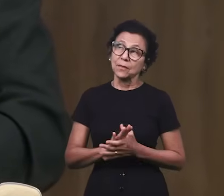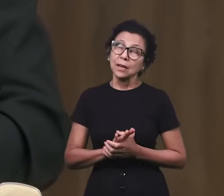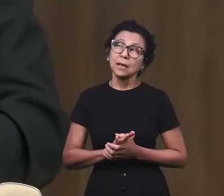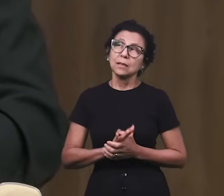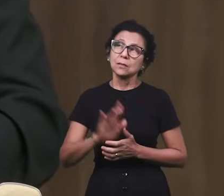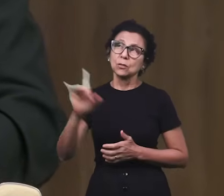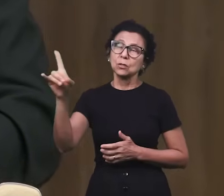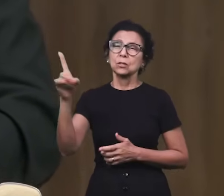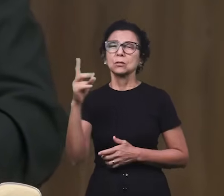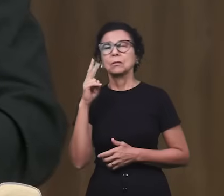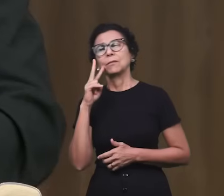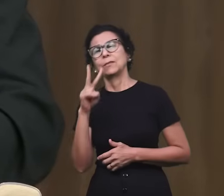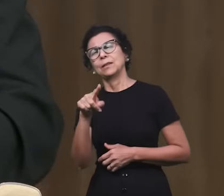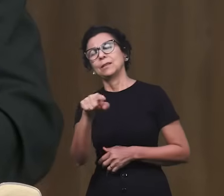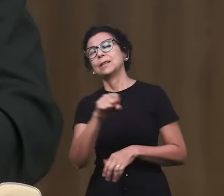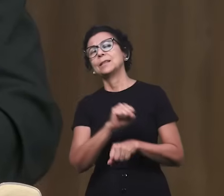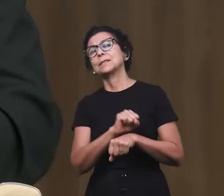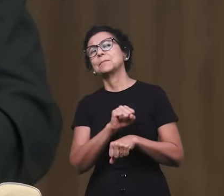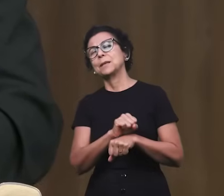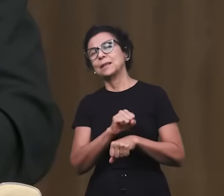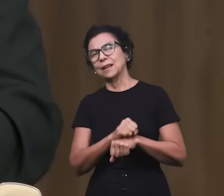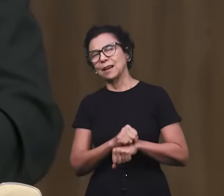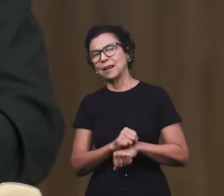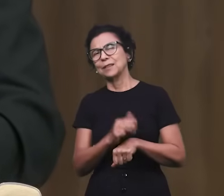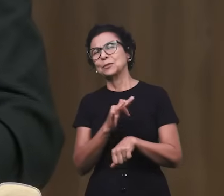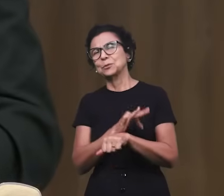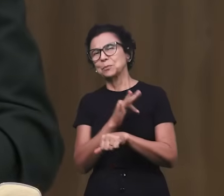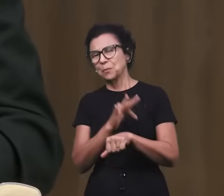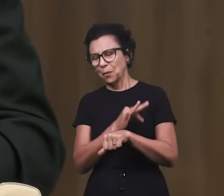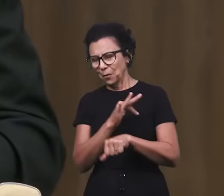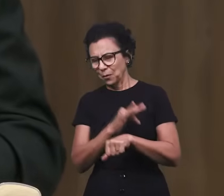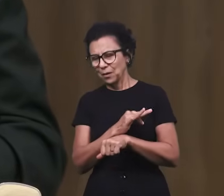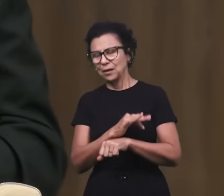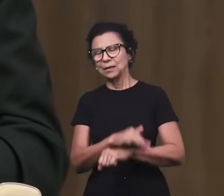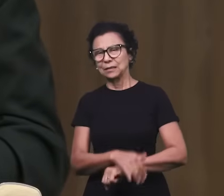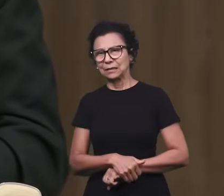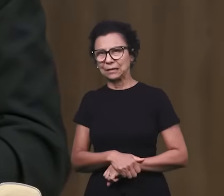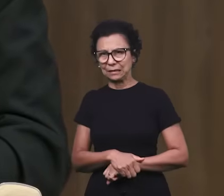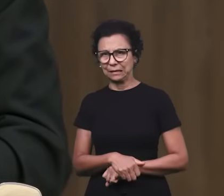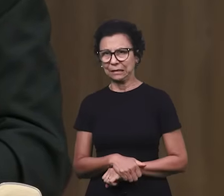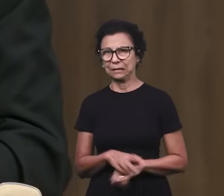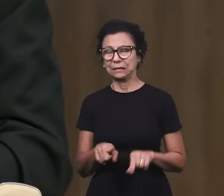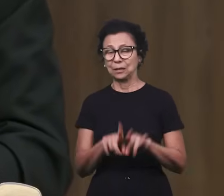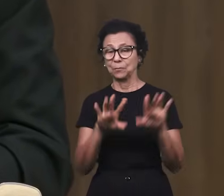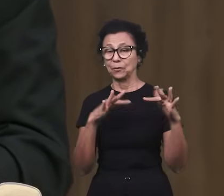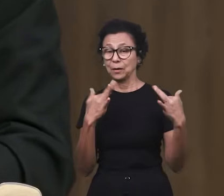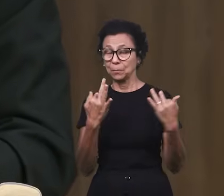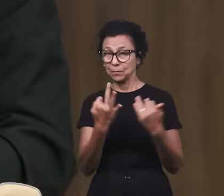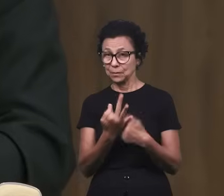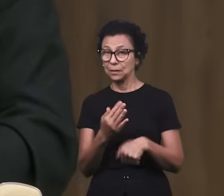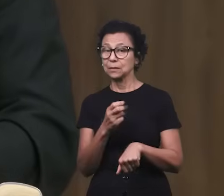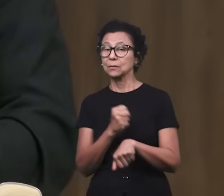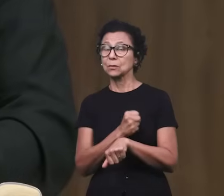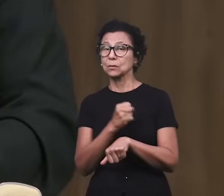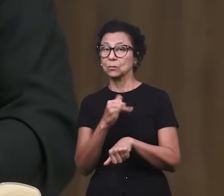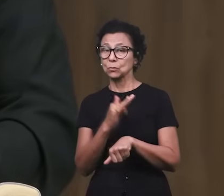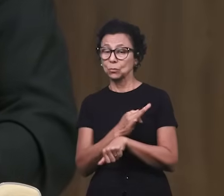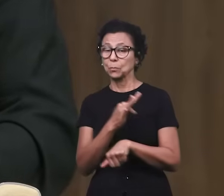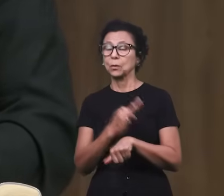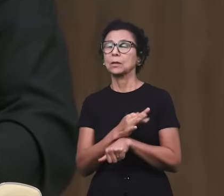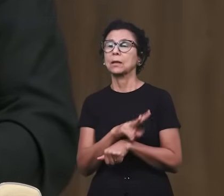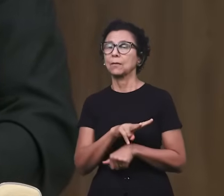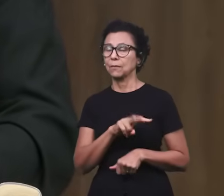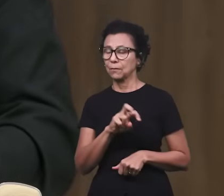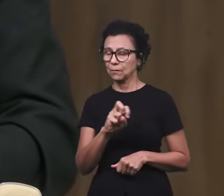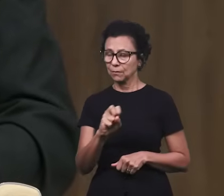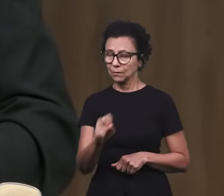deixa aguardando, porque Ele sabe que você é forte e vai suportar a espera. Que a sua família vai suportar. Porque se colocasse